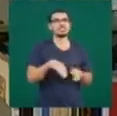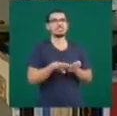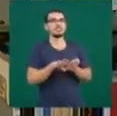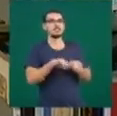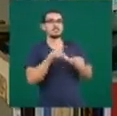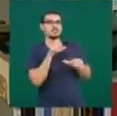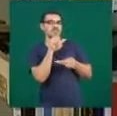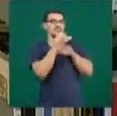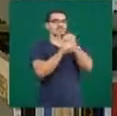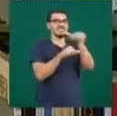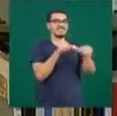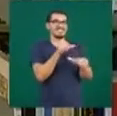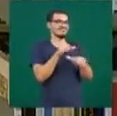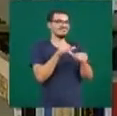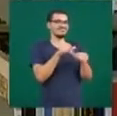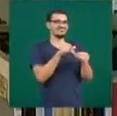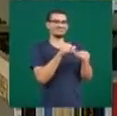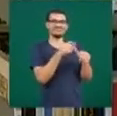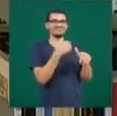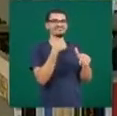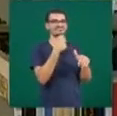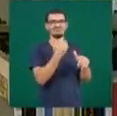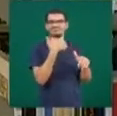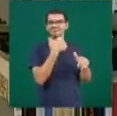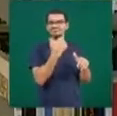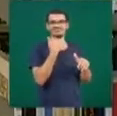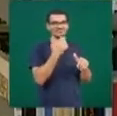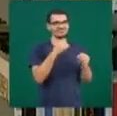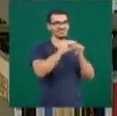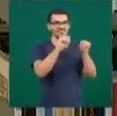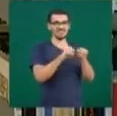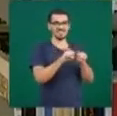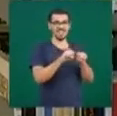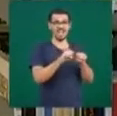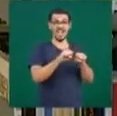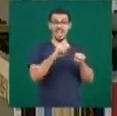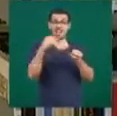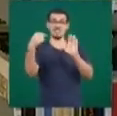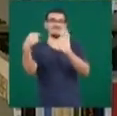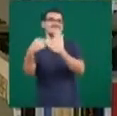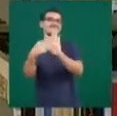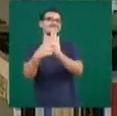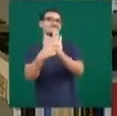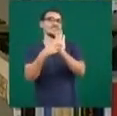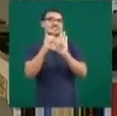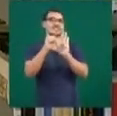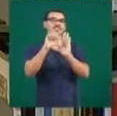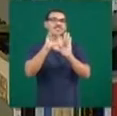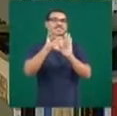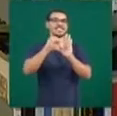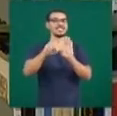sistema. E o Sofia, ele ficou viável também financeiramente.